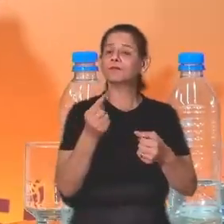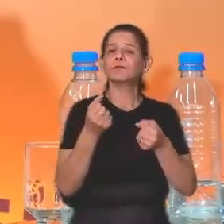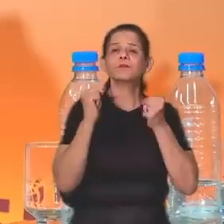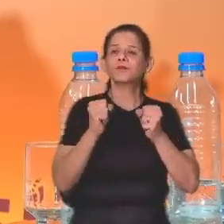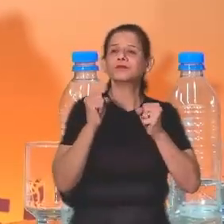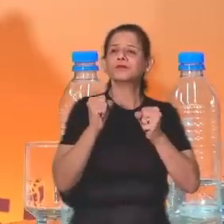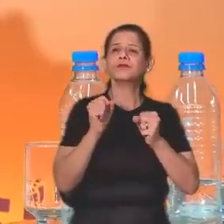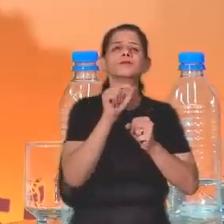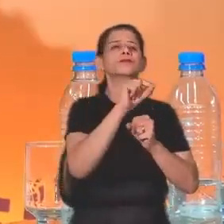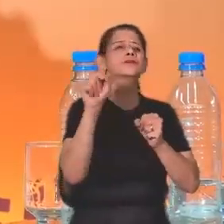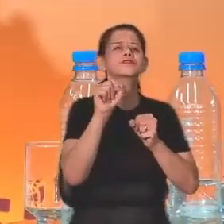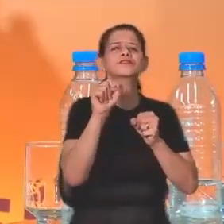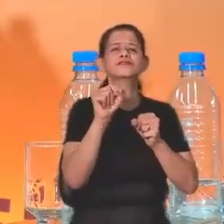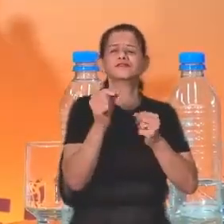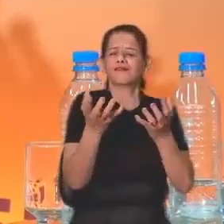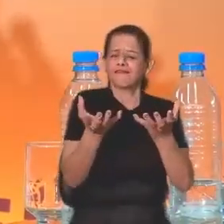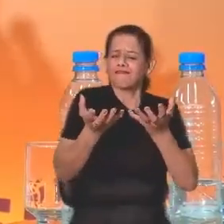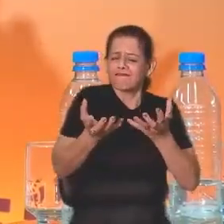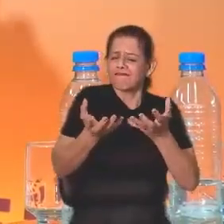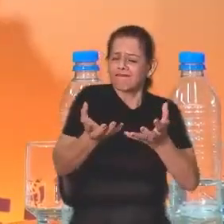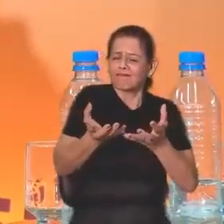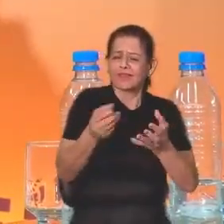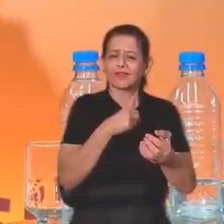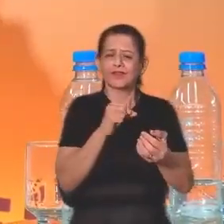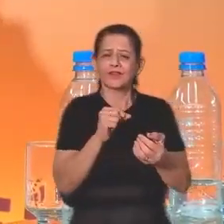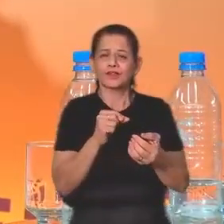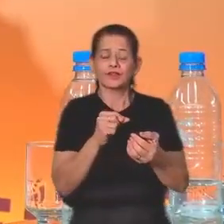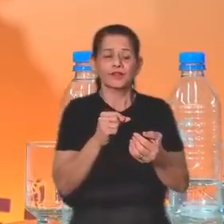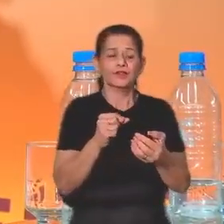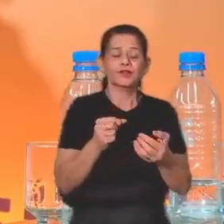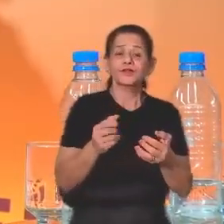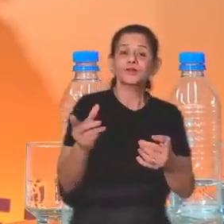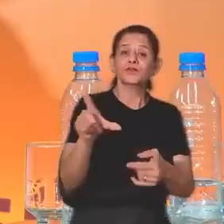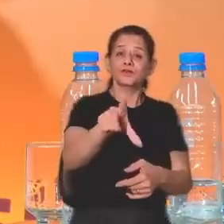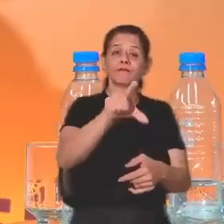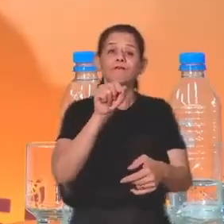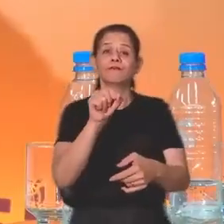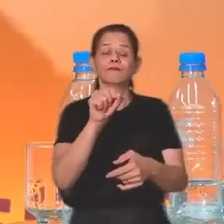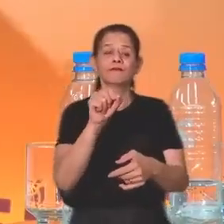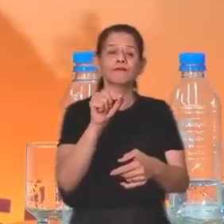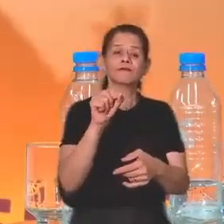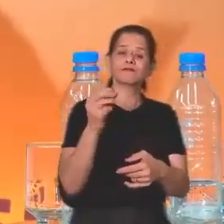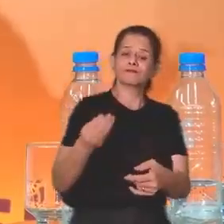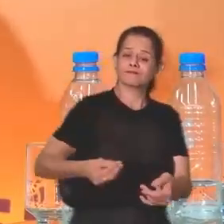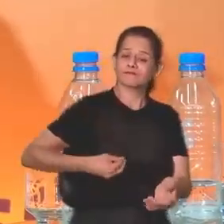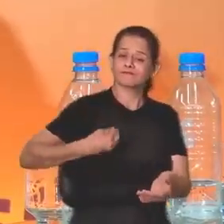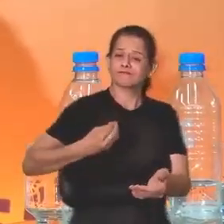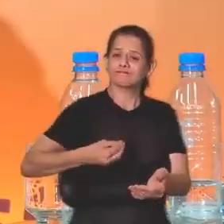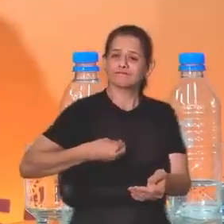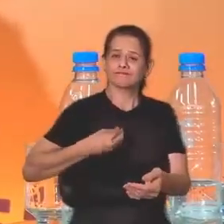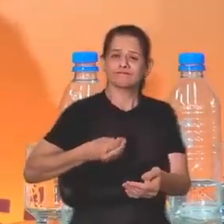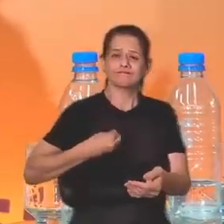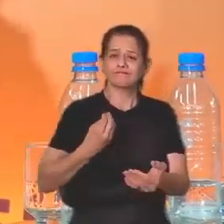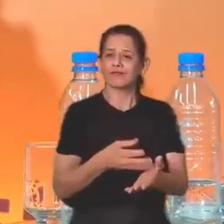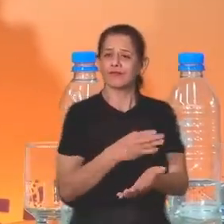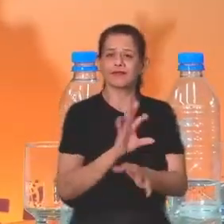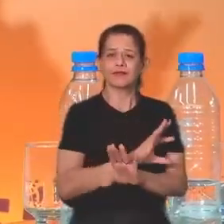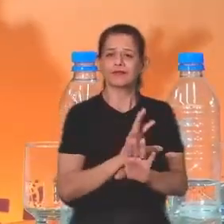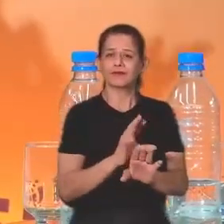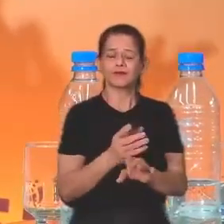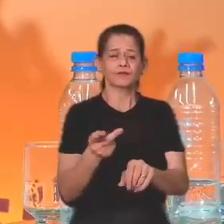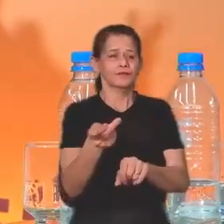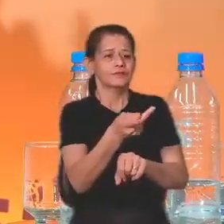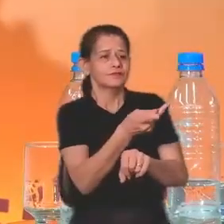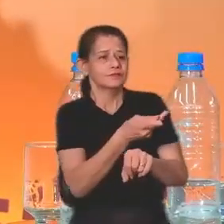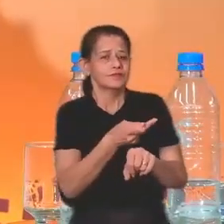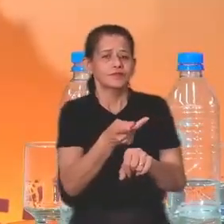quiser. A gente pode ser as nossas próprias heroínas. A gente não precisa buscar um